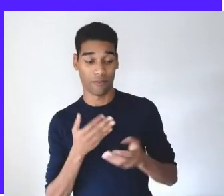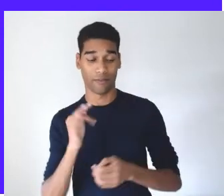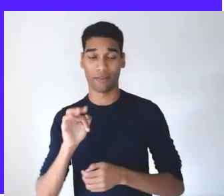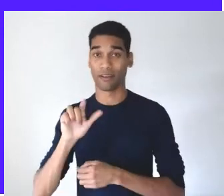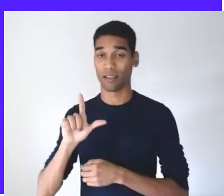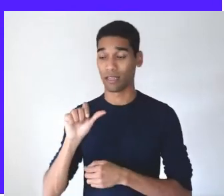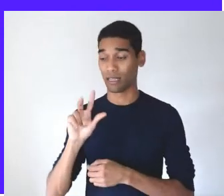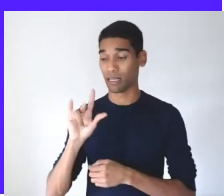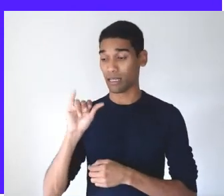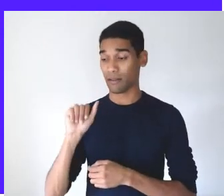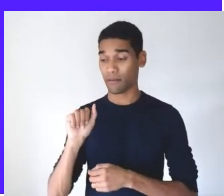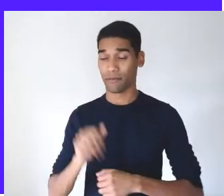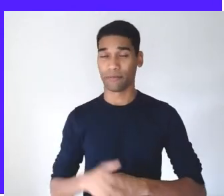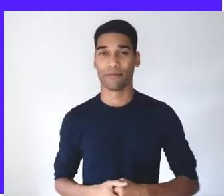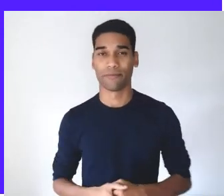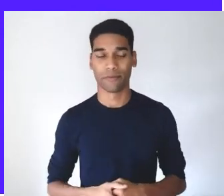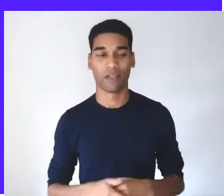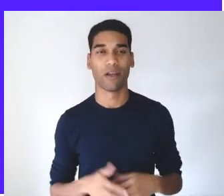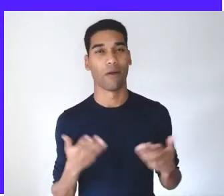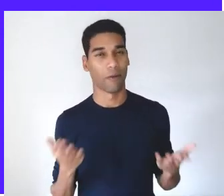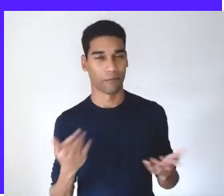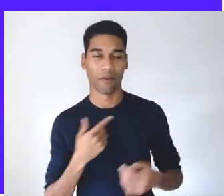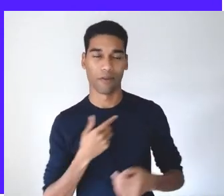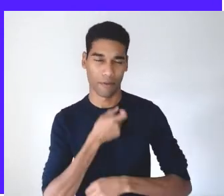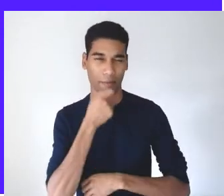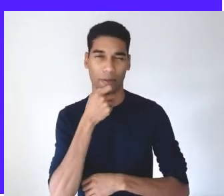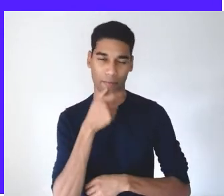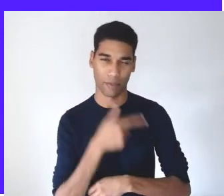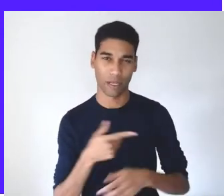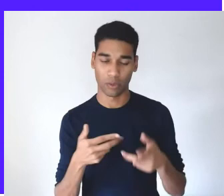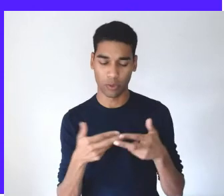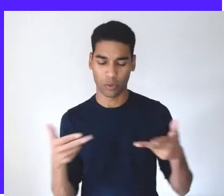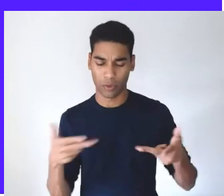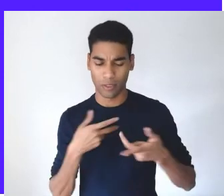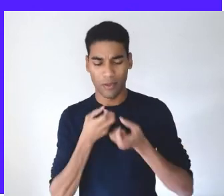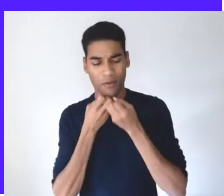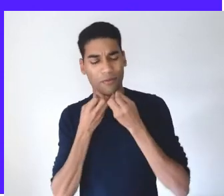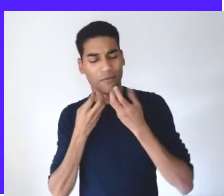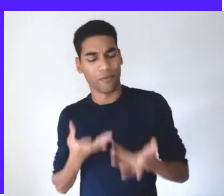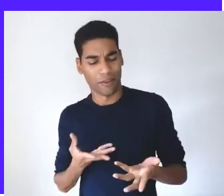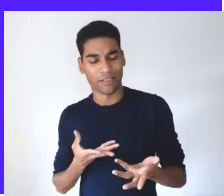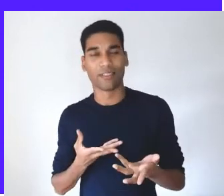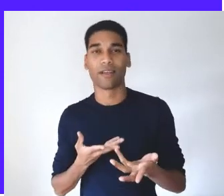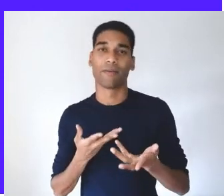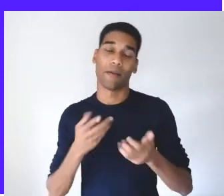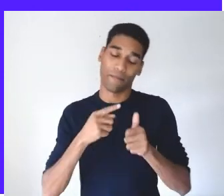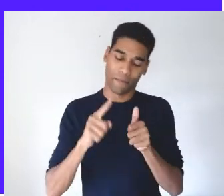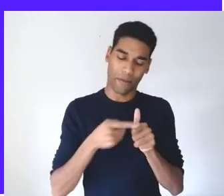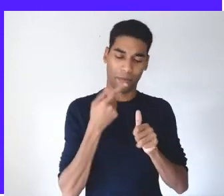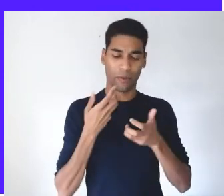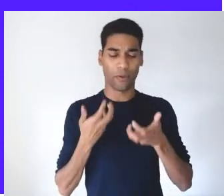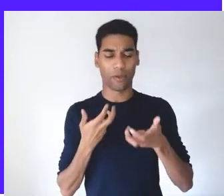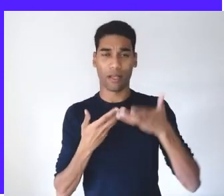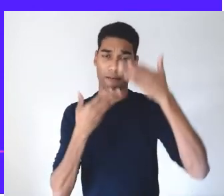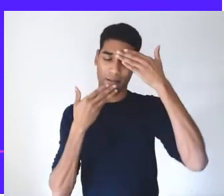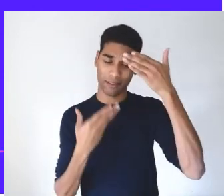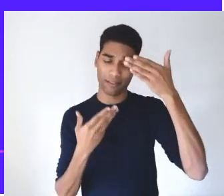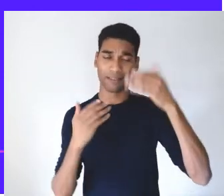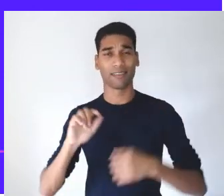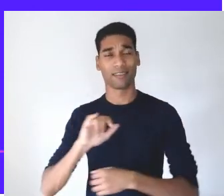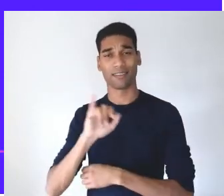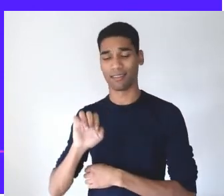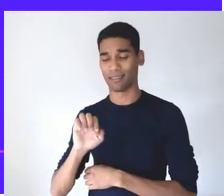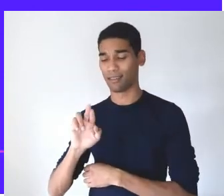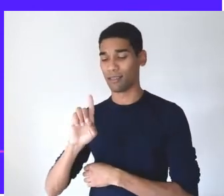Olha, vai parecer engraçado o que eu vou dizer. Primeiramente, eu queria agradecer a Janduca, a Fábio,